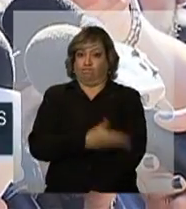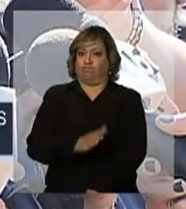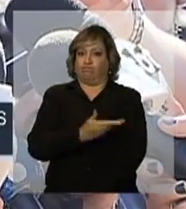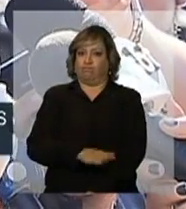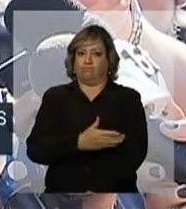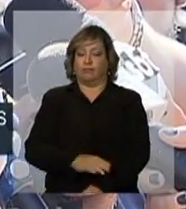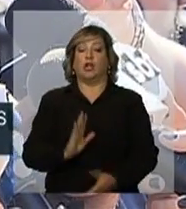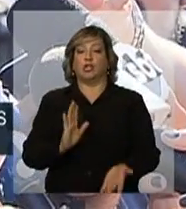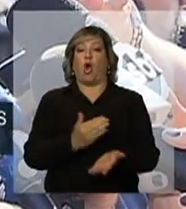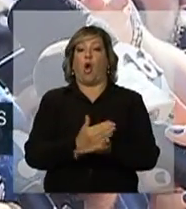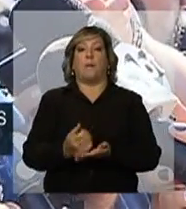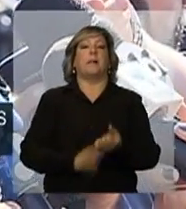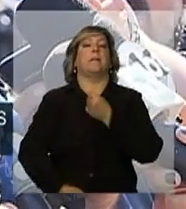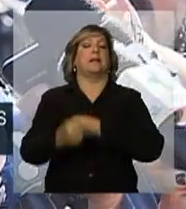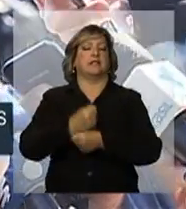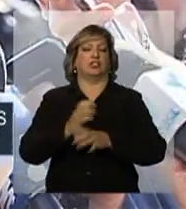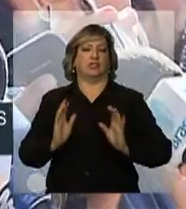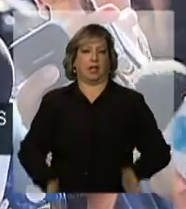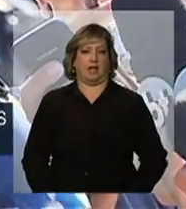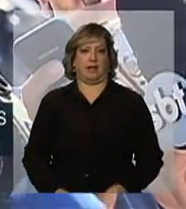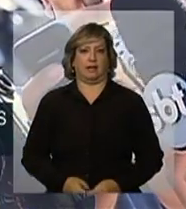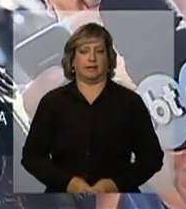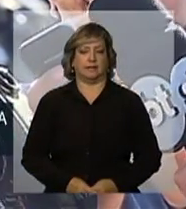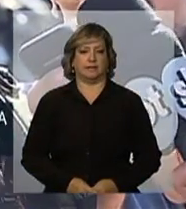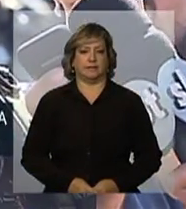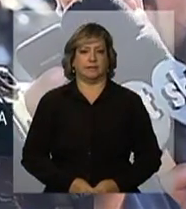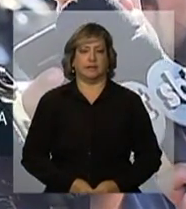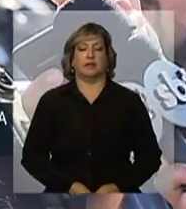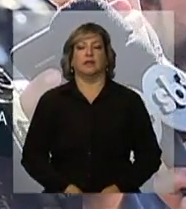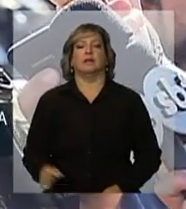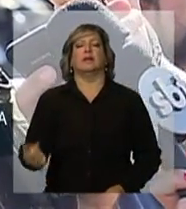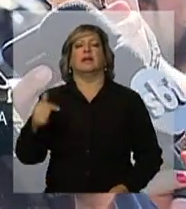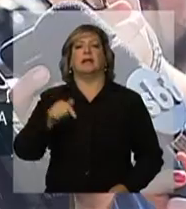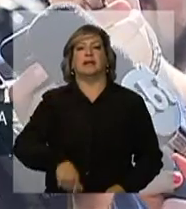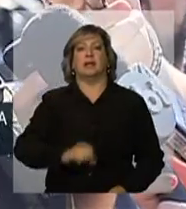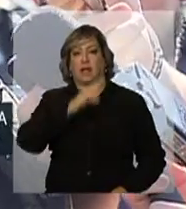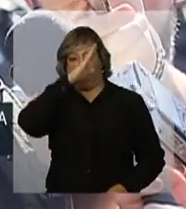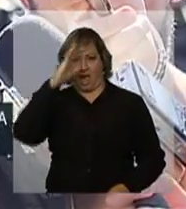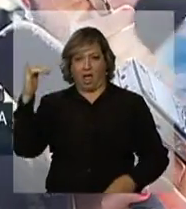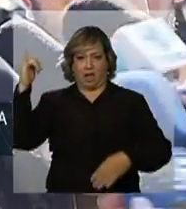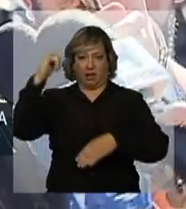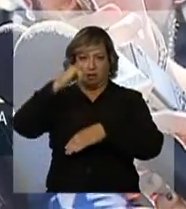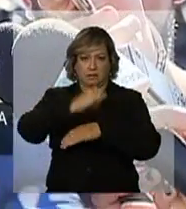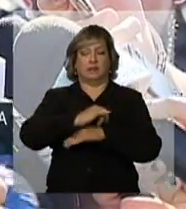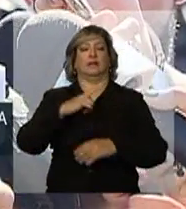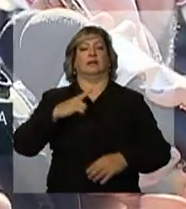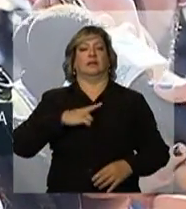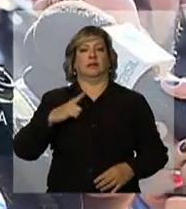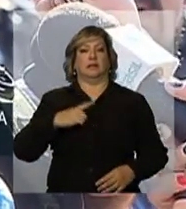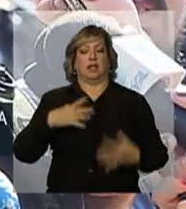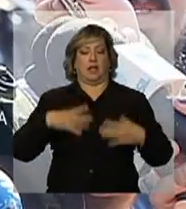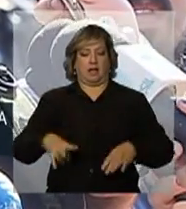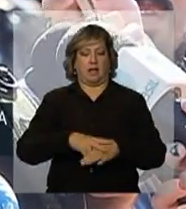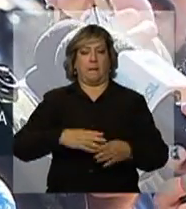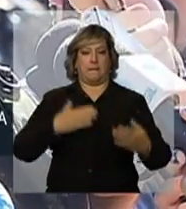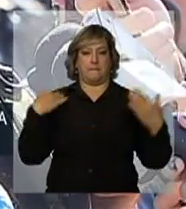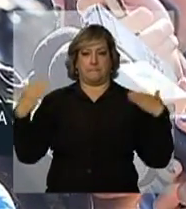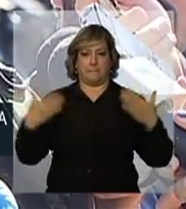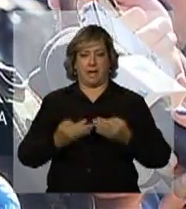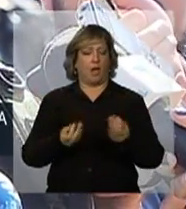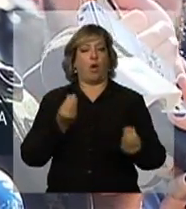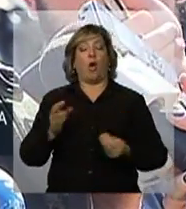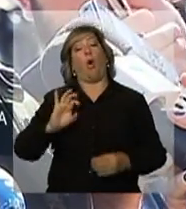começamos ano passado, na realidade. Aqui é Aeronáutica, Exército e Marinha, um só Exército? Aqui, em